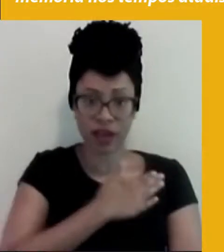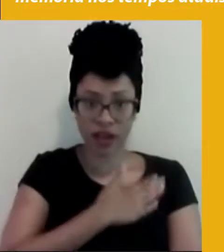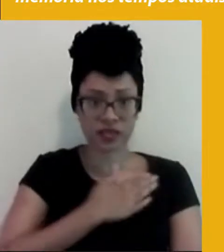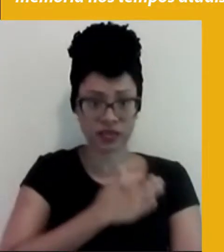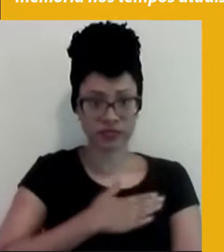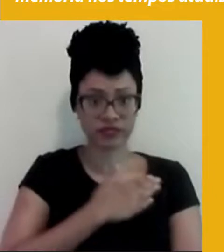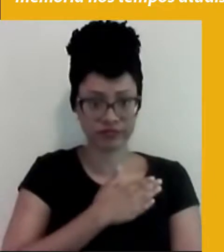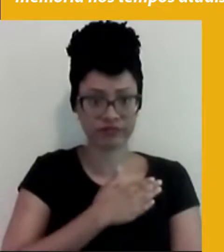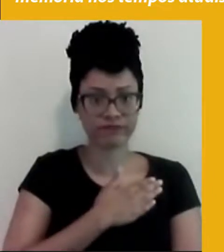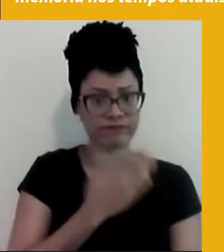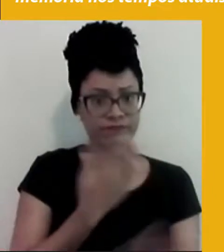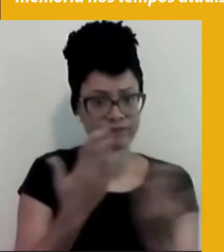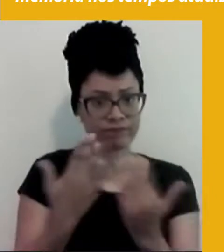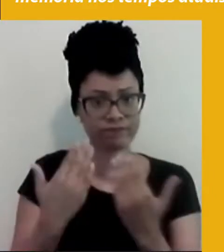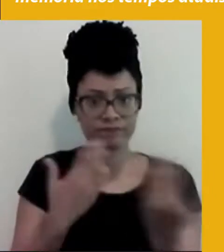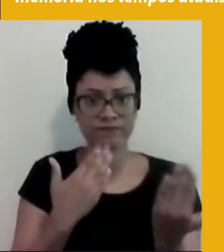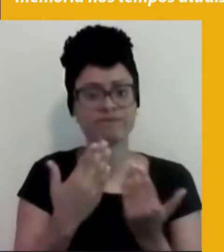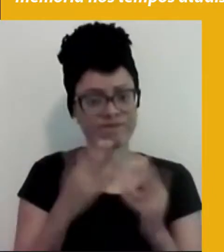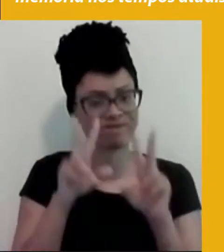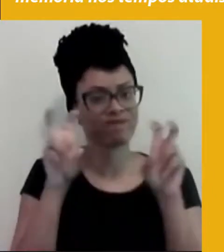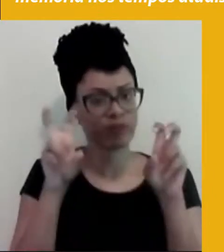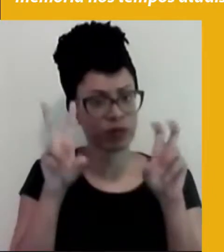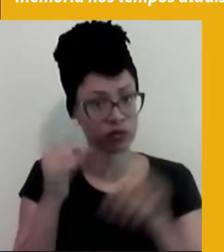Né? Pensando na gripe espanhola,